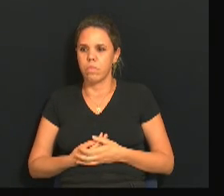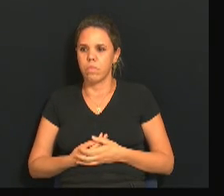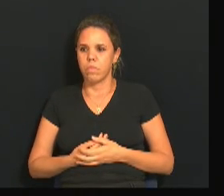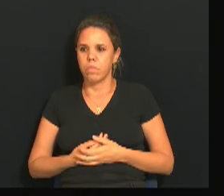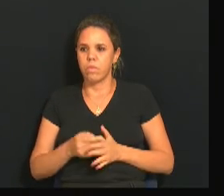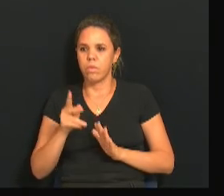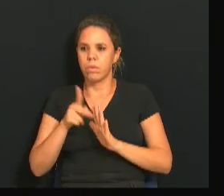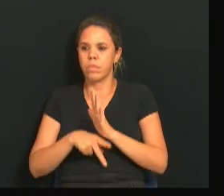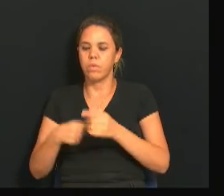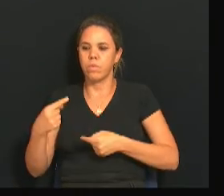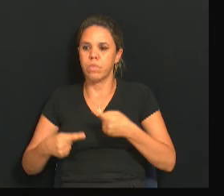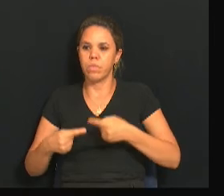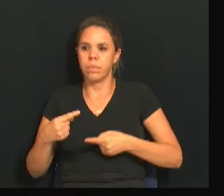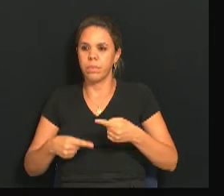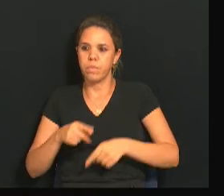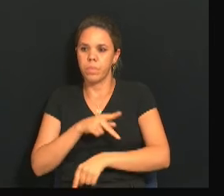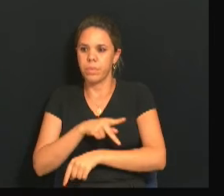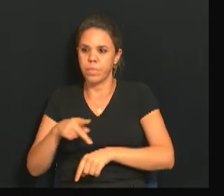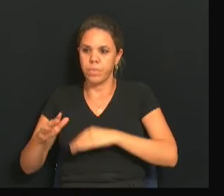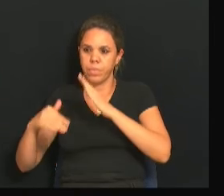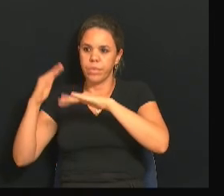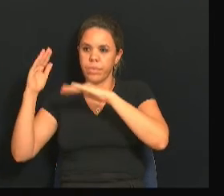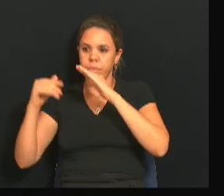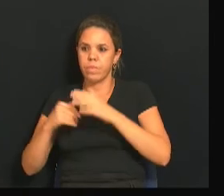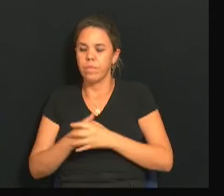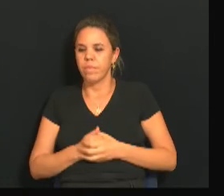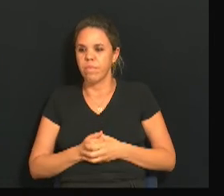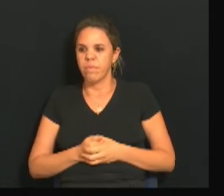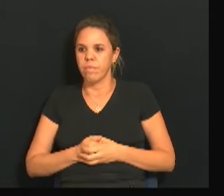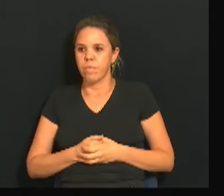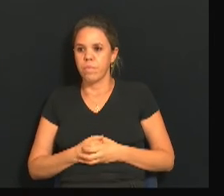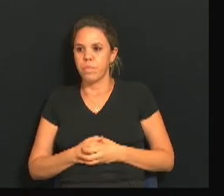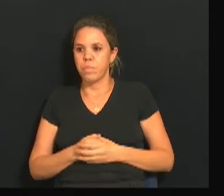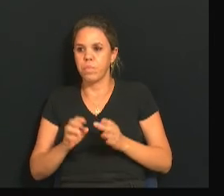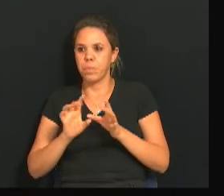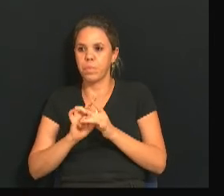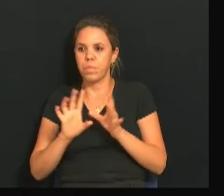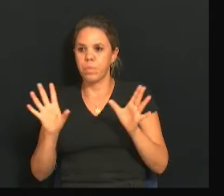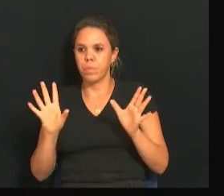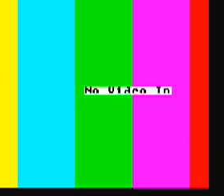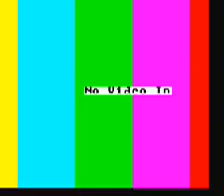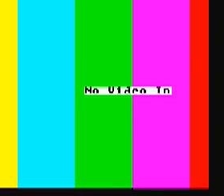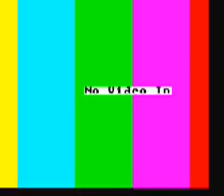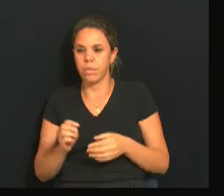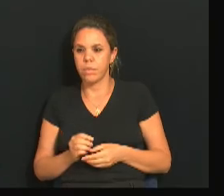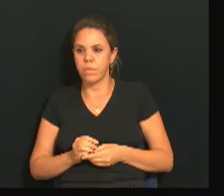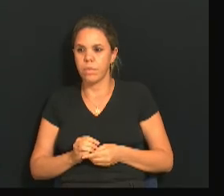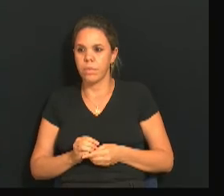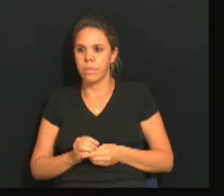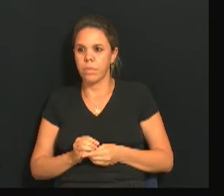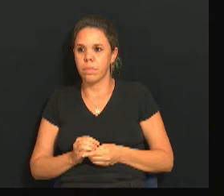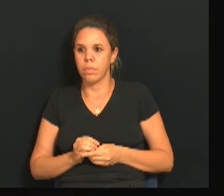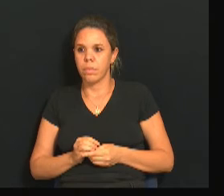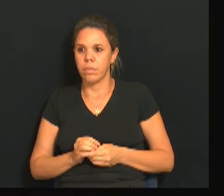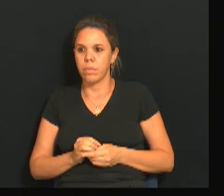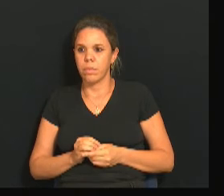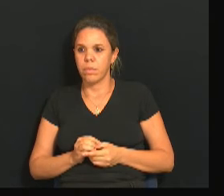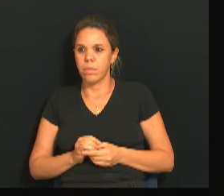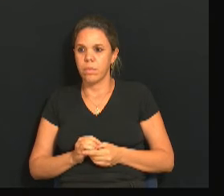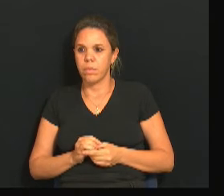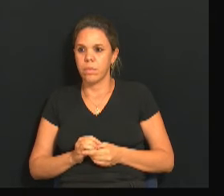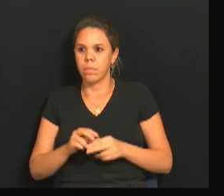projeto político-pedagógico possa ser desenvolvido de forma democrática e de forma respeitosa. Então, por isso que